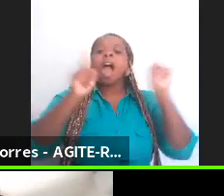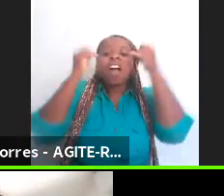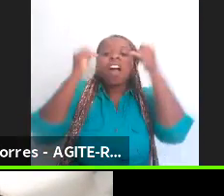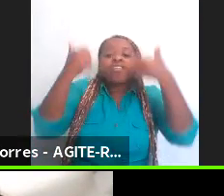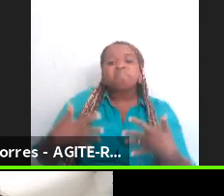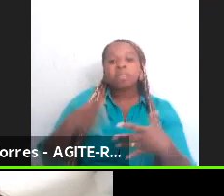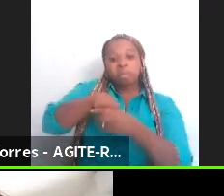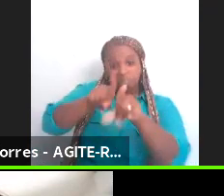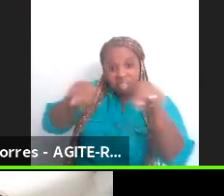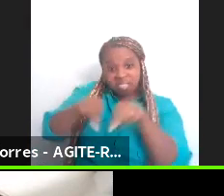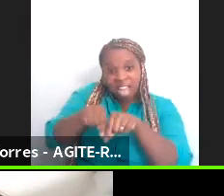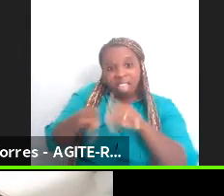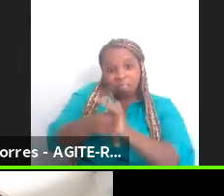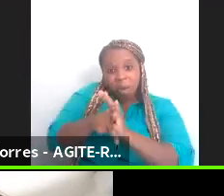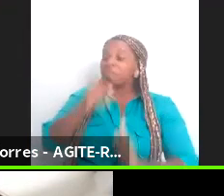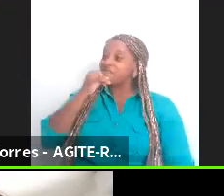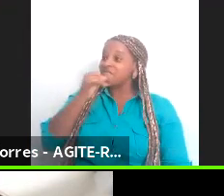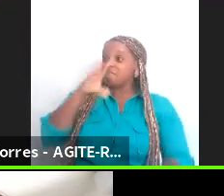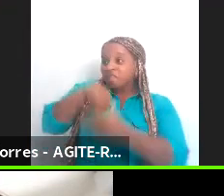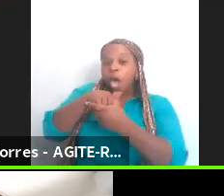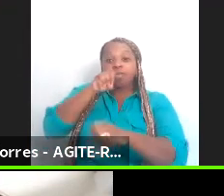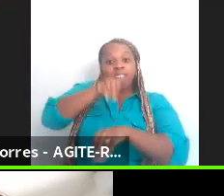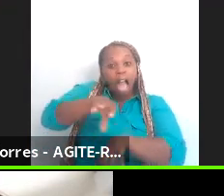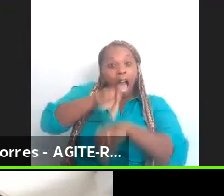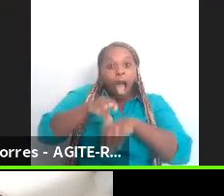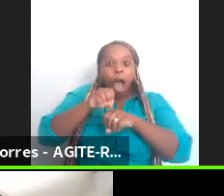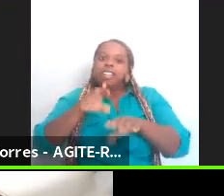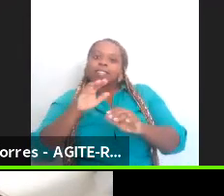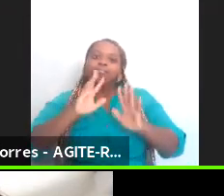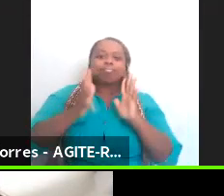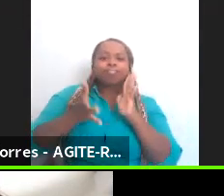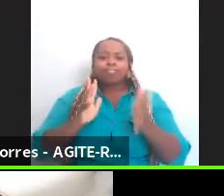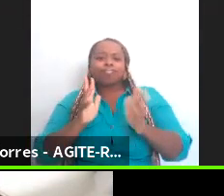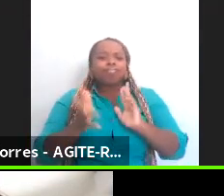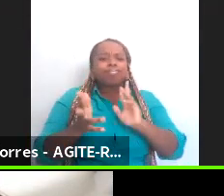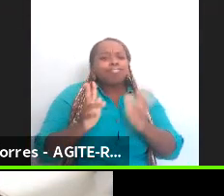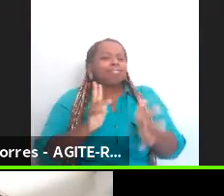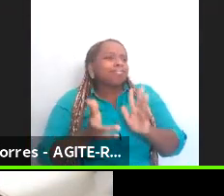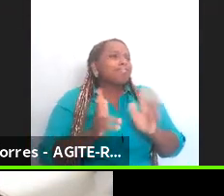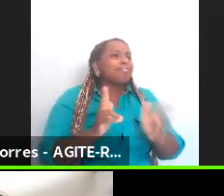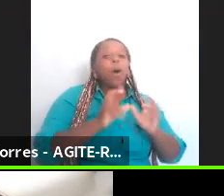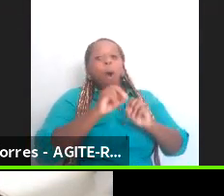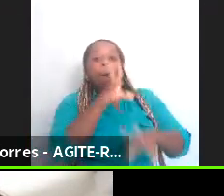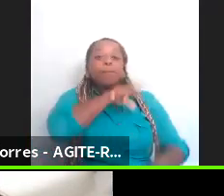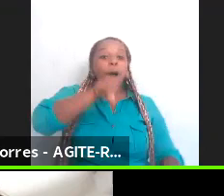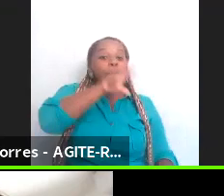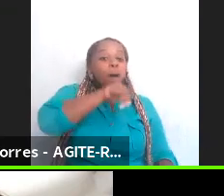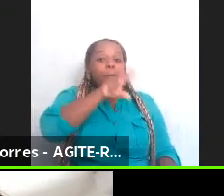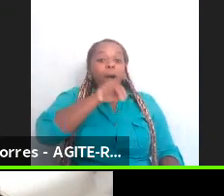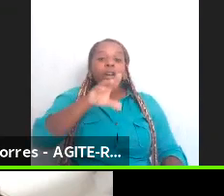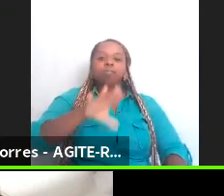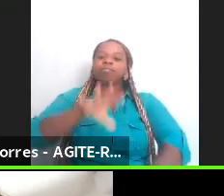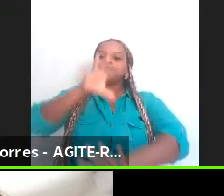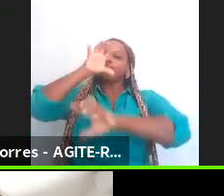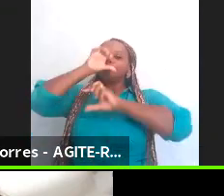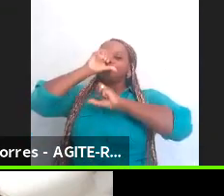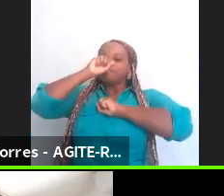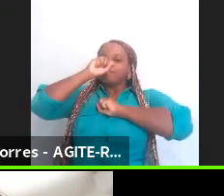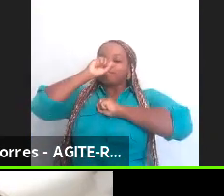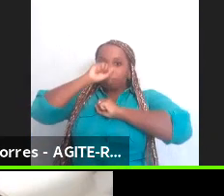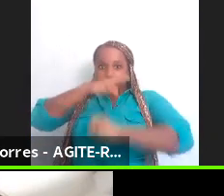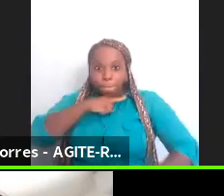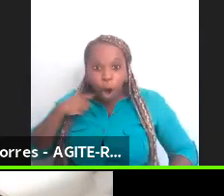quando vocês estiverem na sua aula, fazendo a interpretação. Respira. Não é a morte se você pular